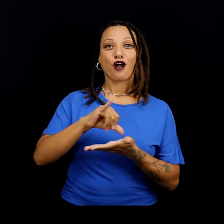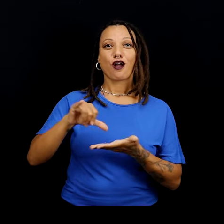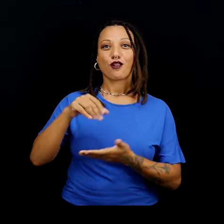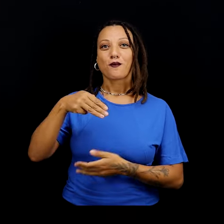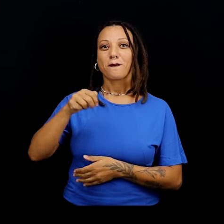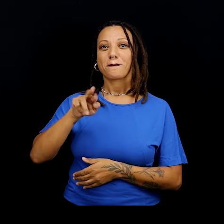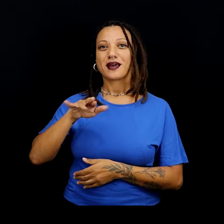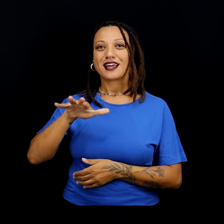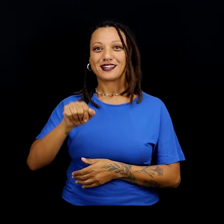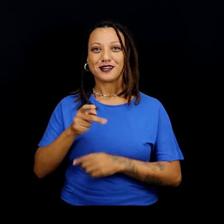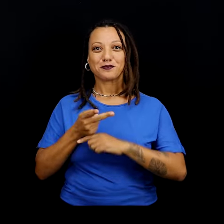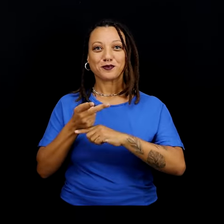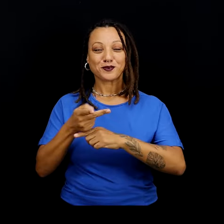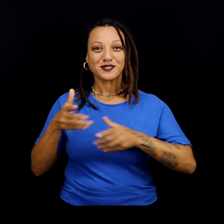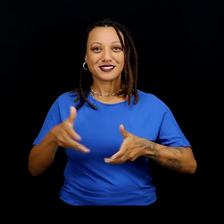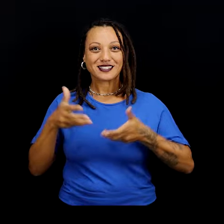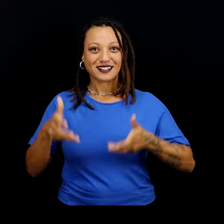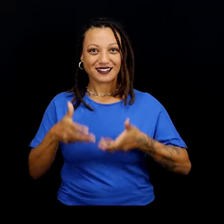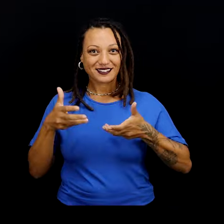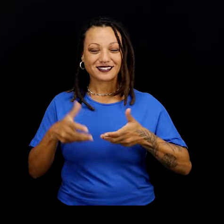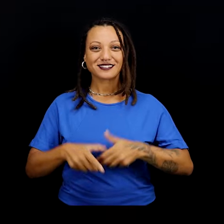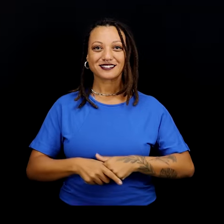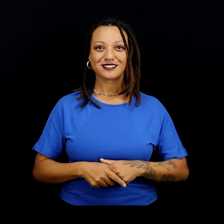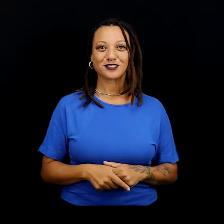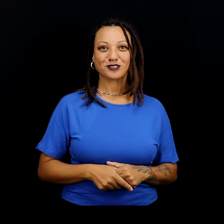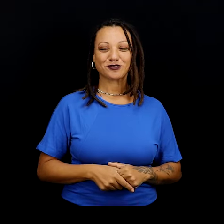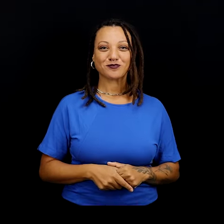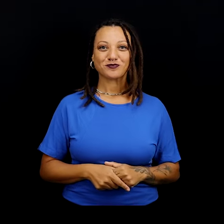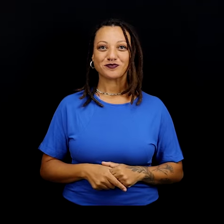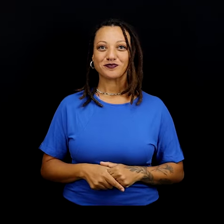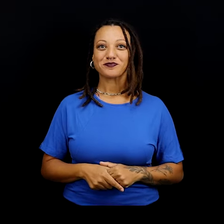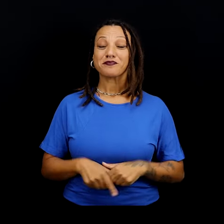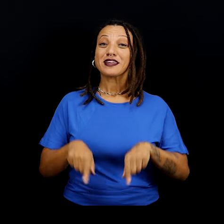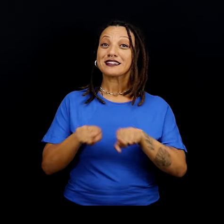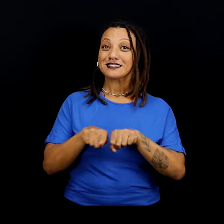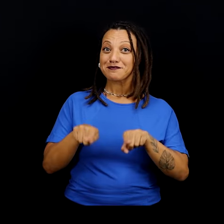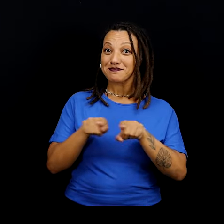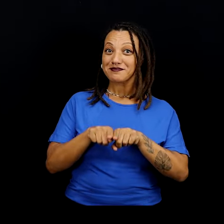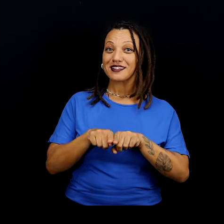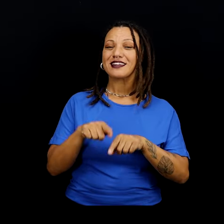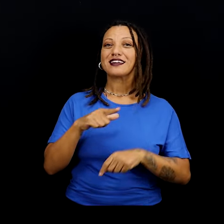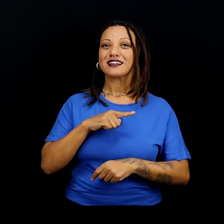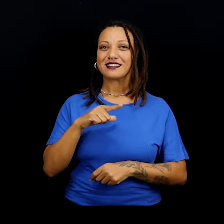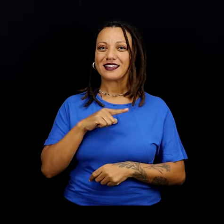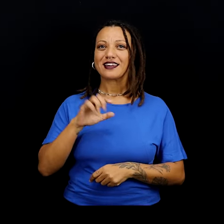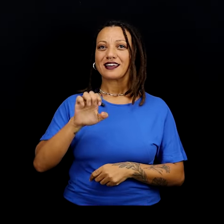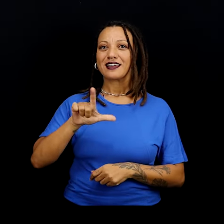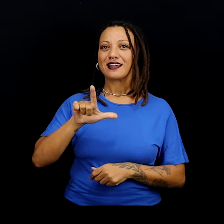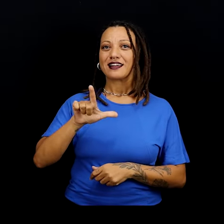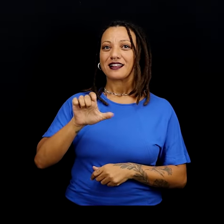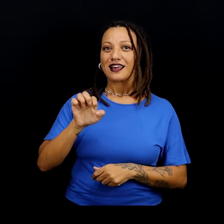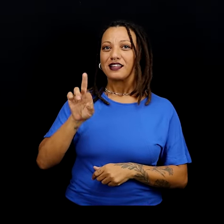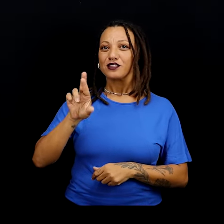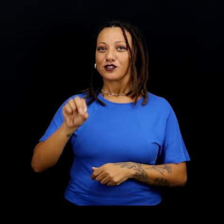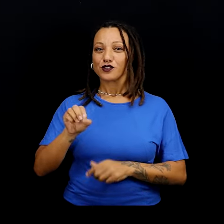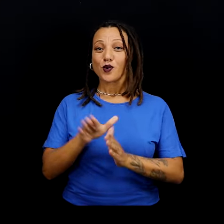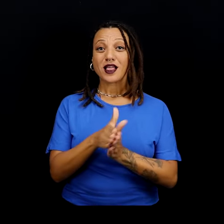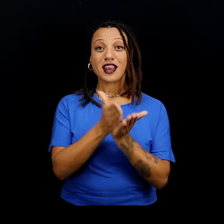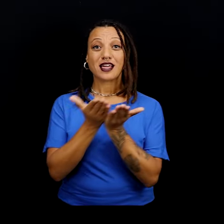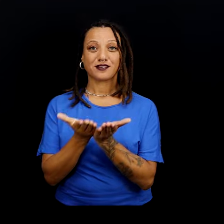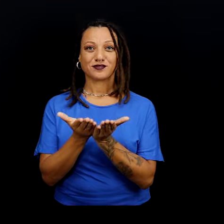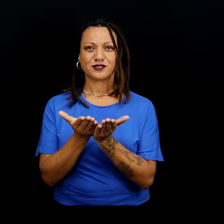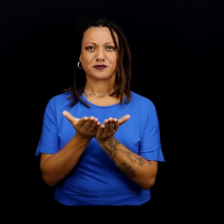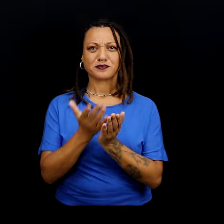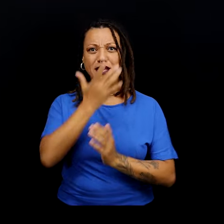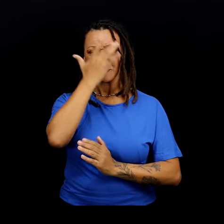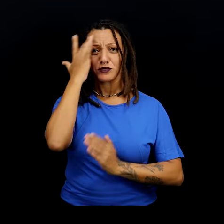da Salada, que é um clássico do portfólio do Guto. E tem também os eletrolivros, em